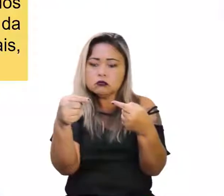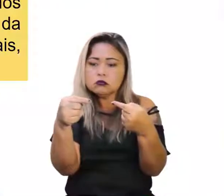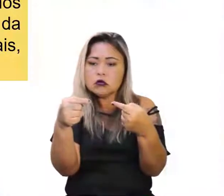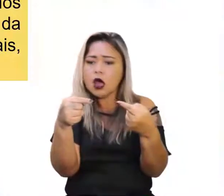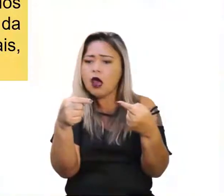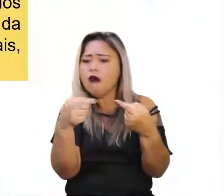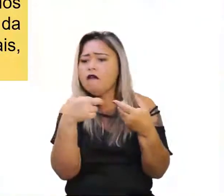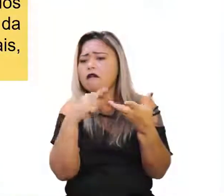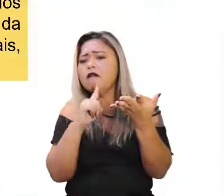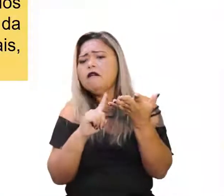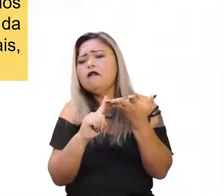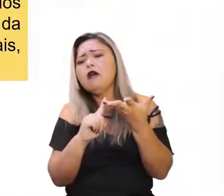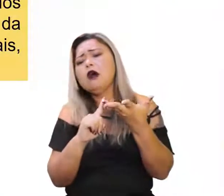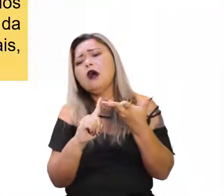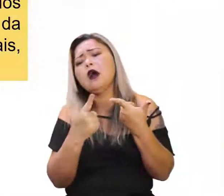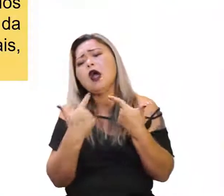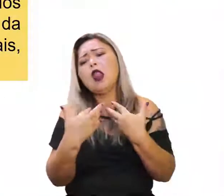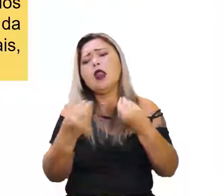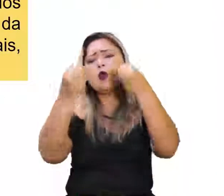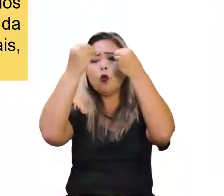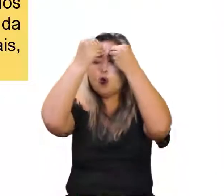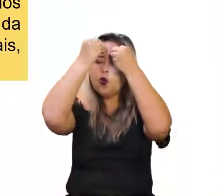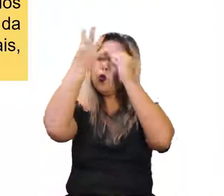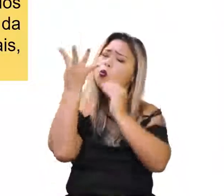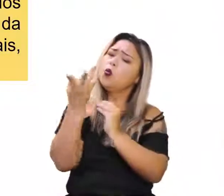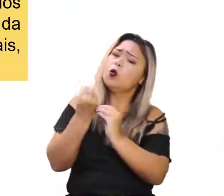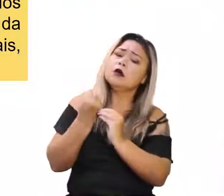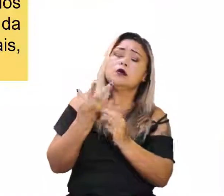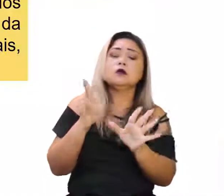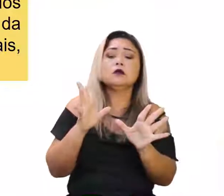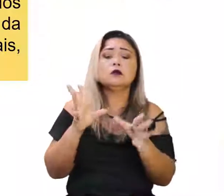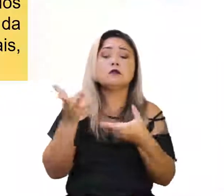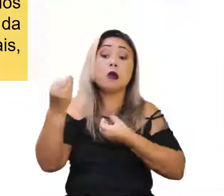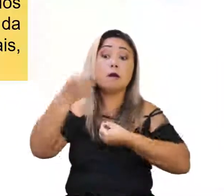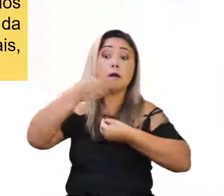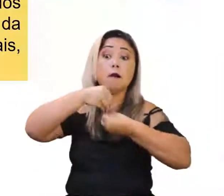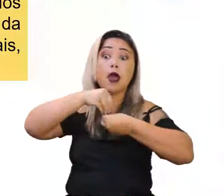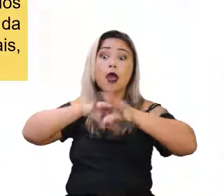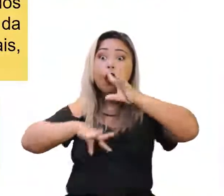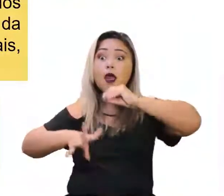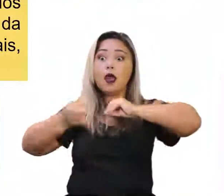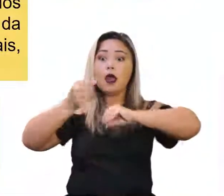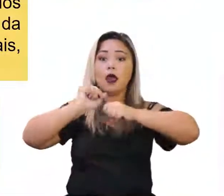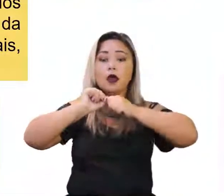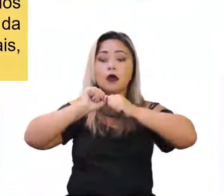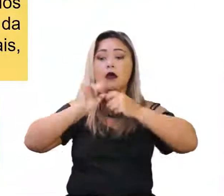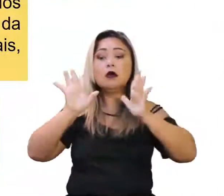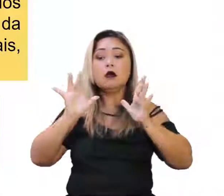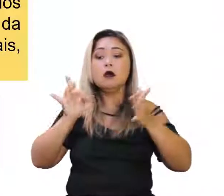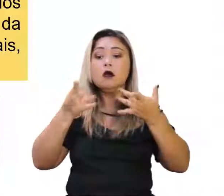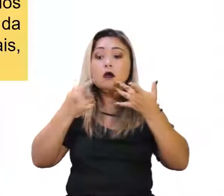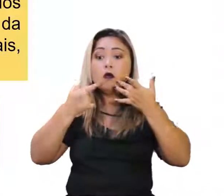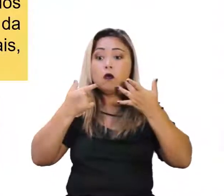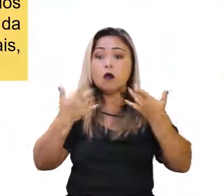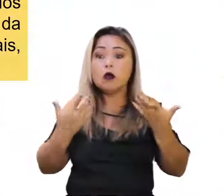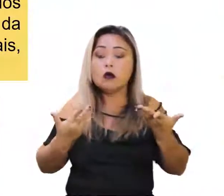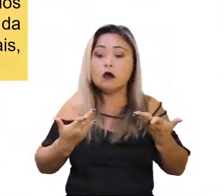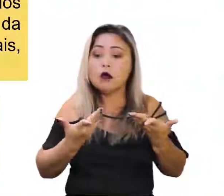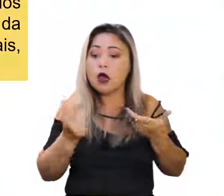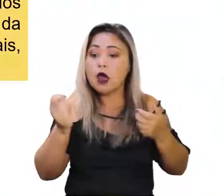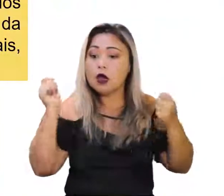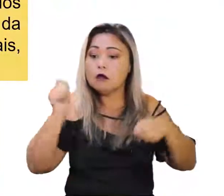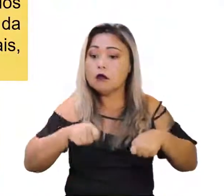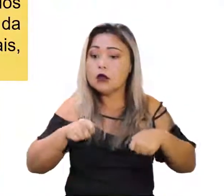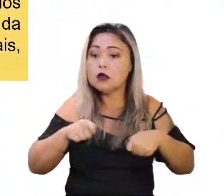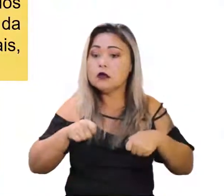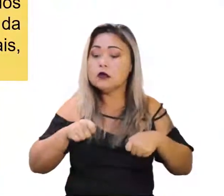várias linguagens artísticas, de várias linguagens artísticas. Né? Mas o espetáculo de teatro, se o personagem, depende